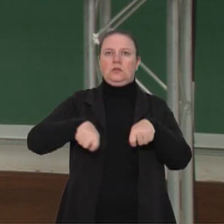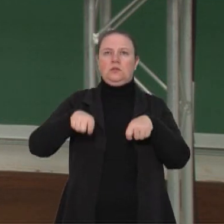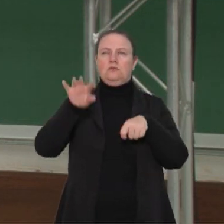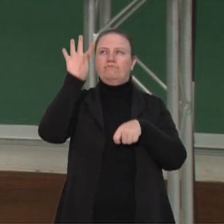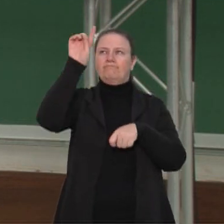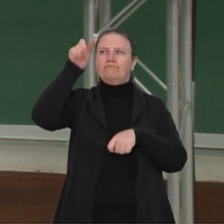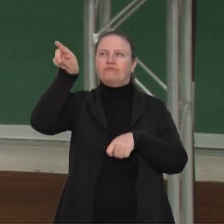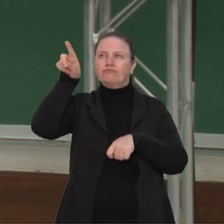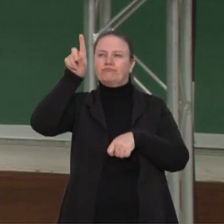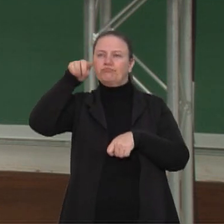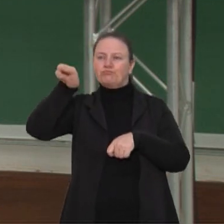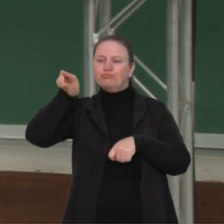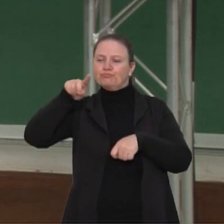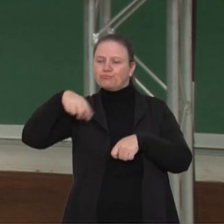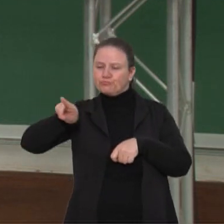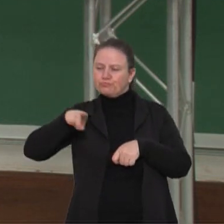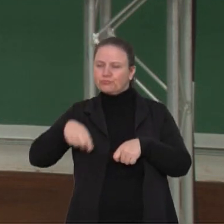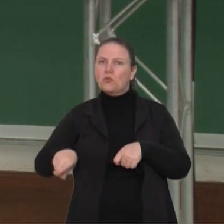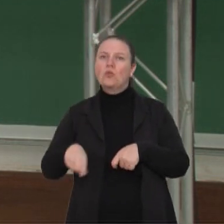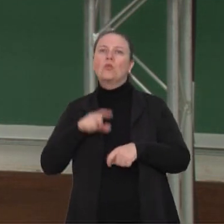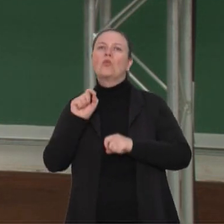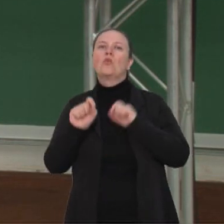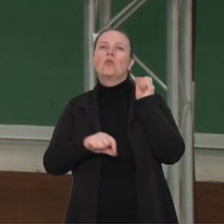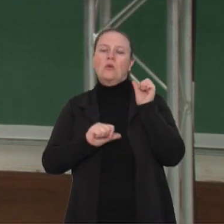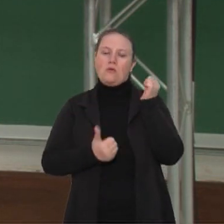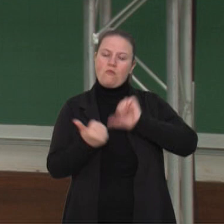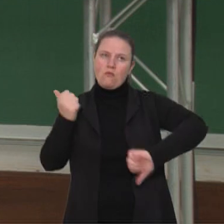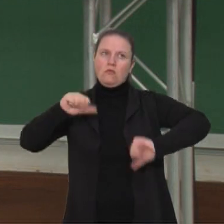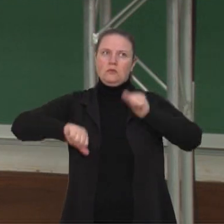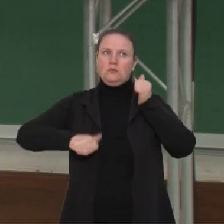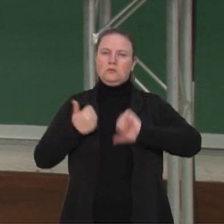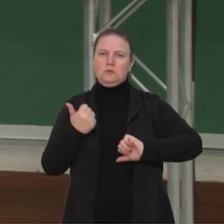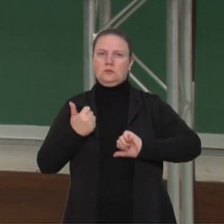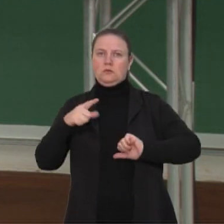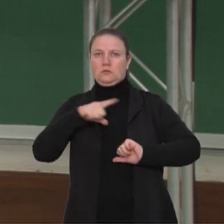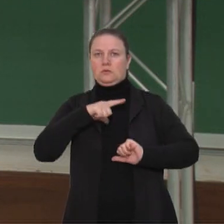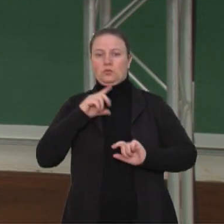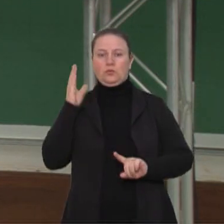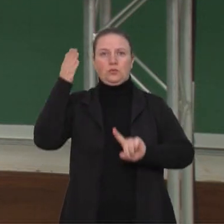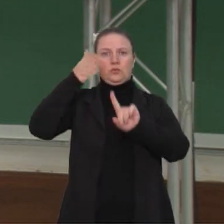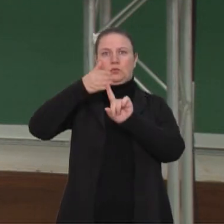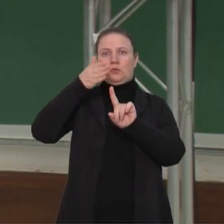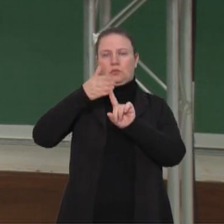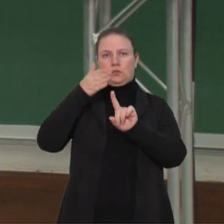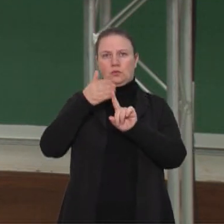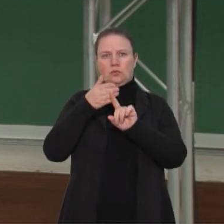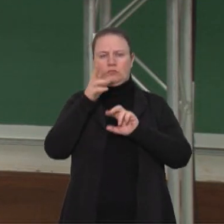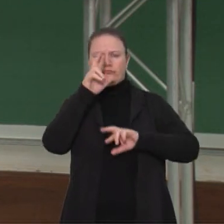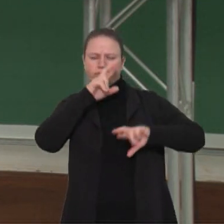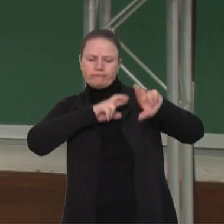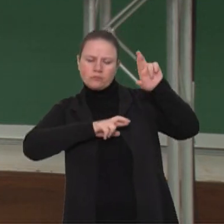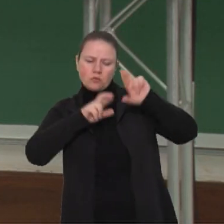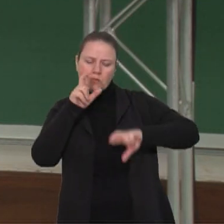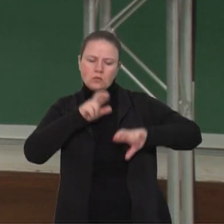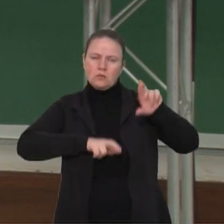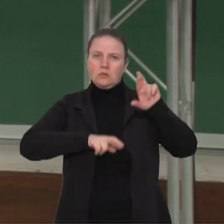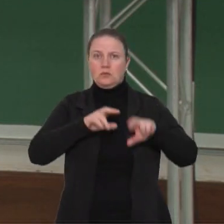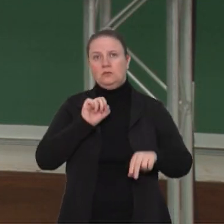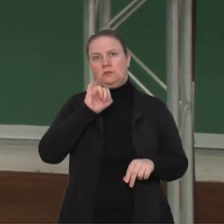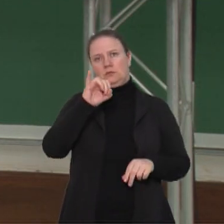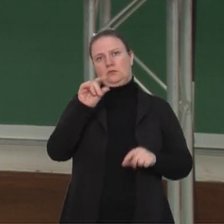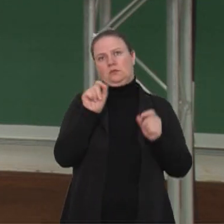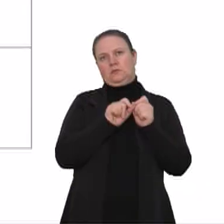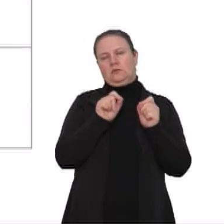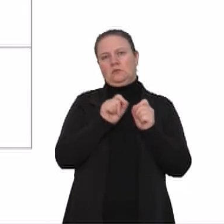checklist autoavaliativo. O que é isso? O checklist, ele tem o objetivo de você verificar se você